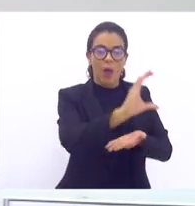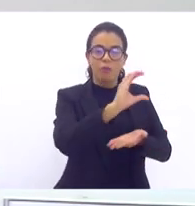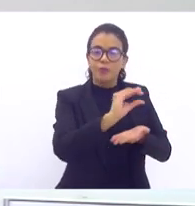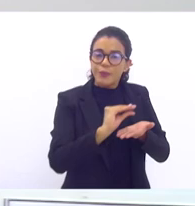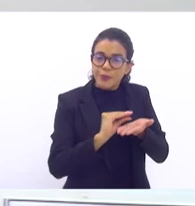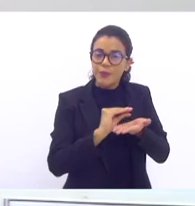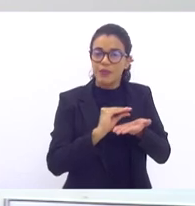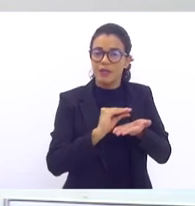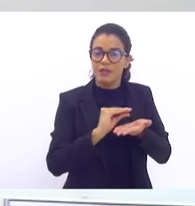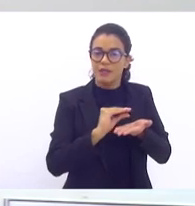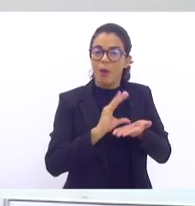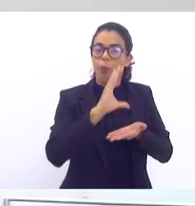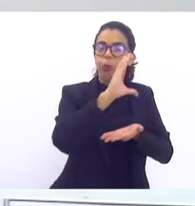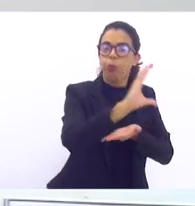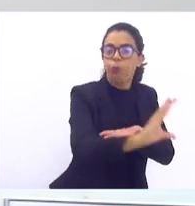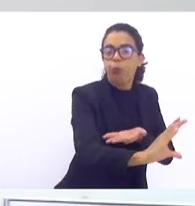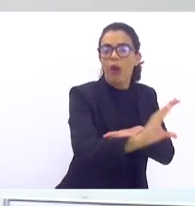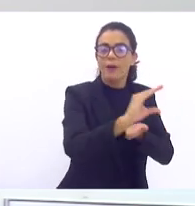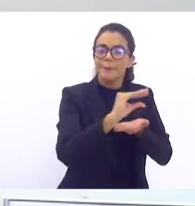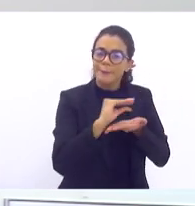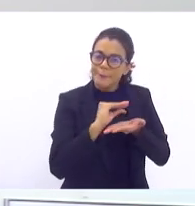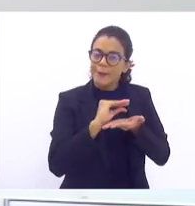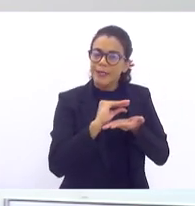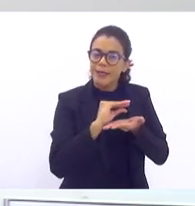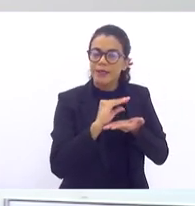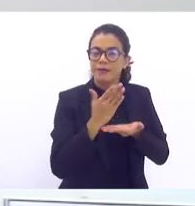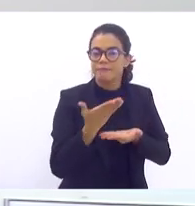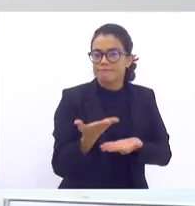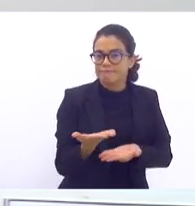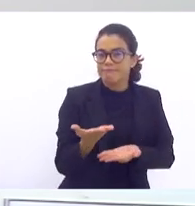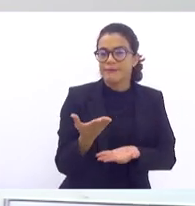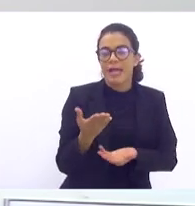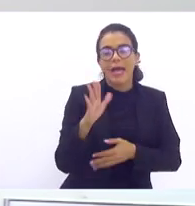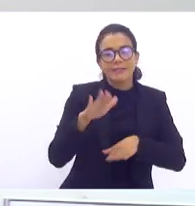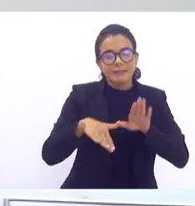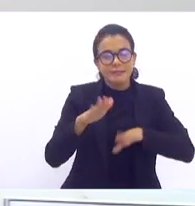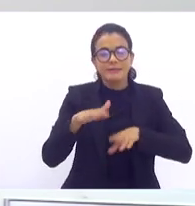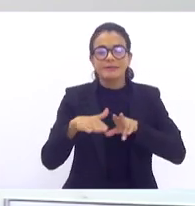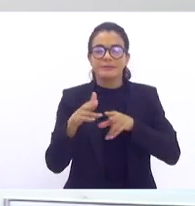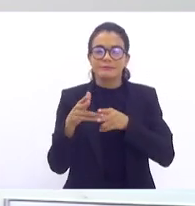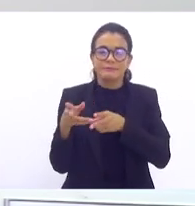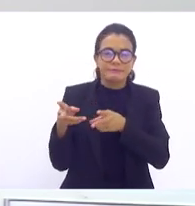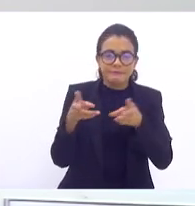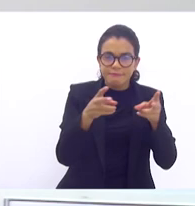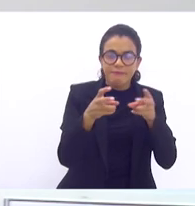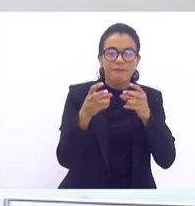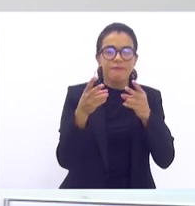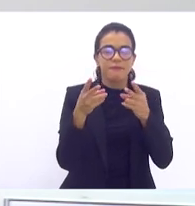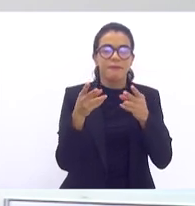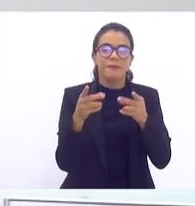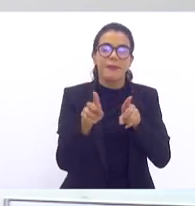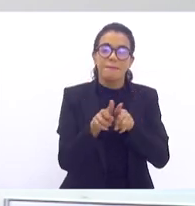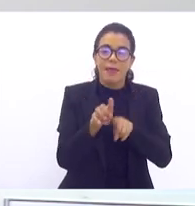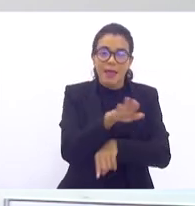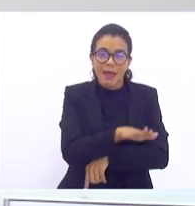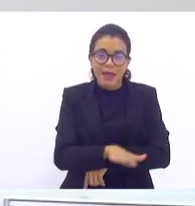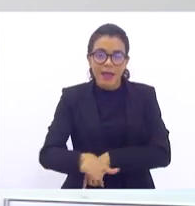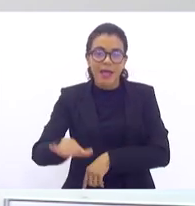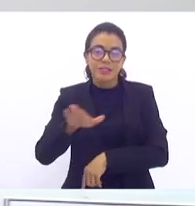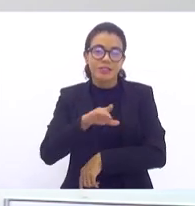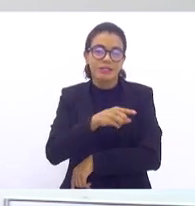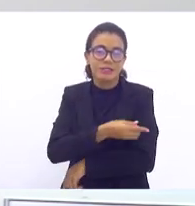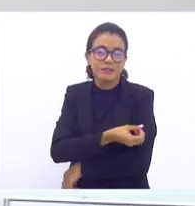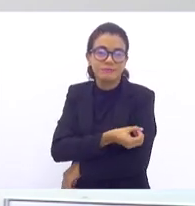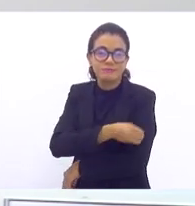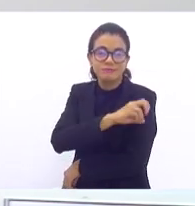a gente é buzeiro vezeiro ouvir dizer que as crianças terminam no ensino